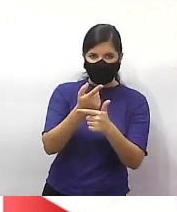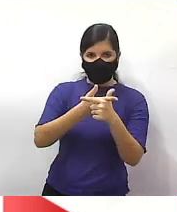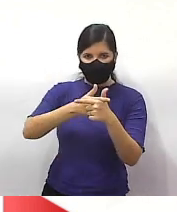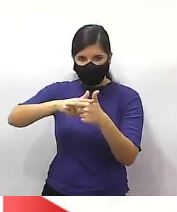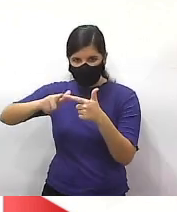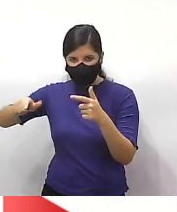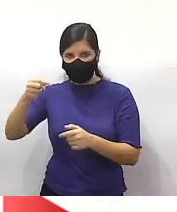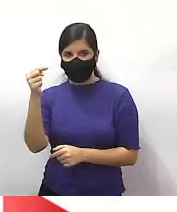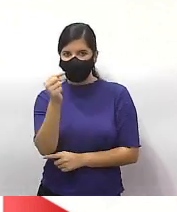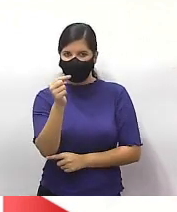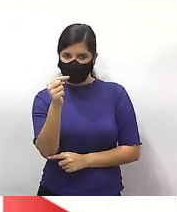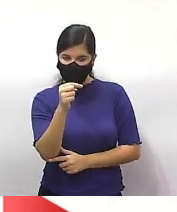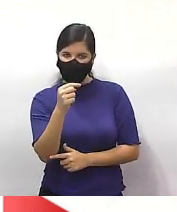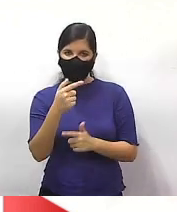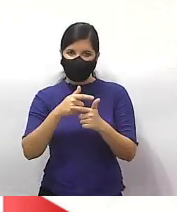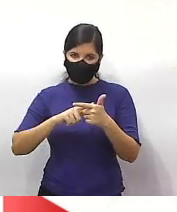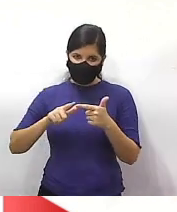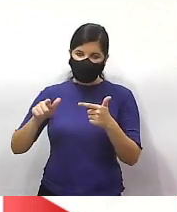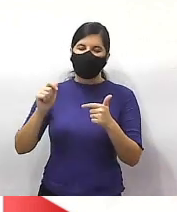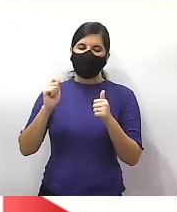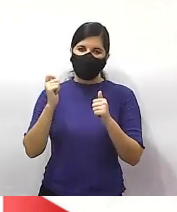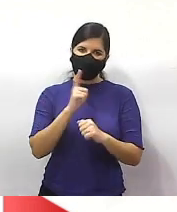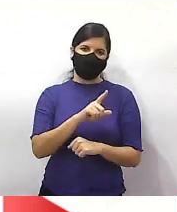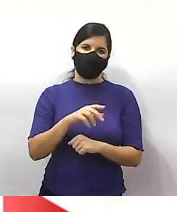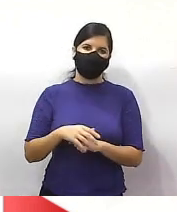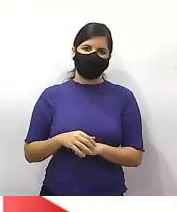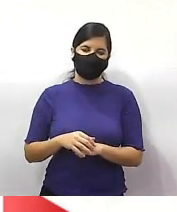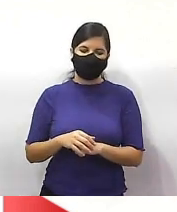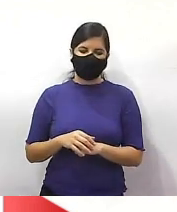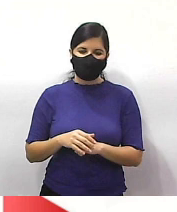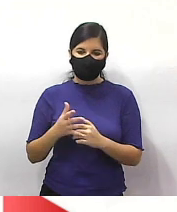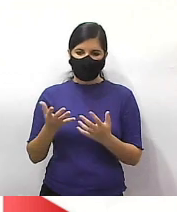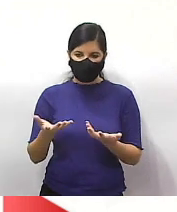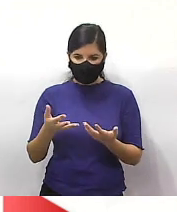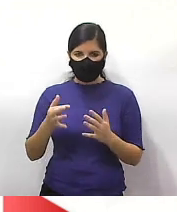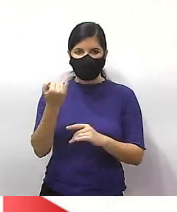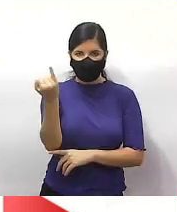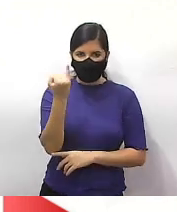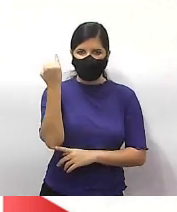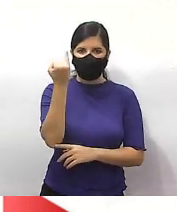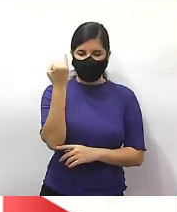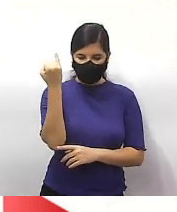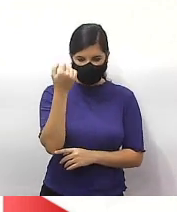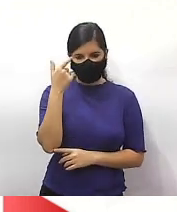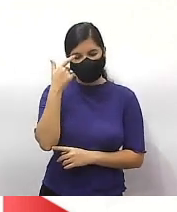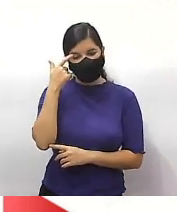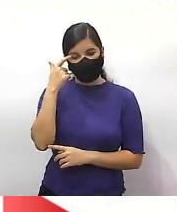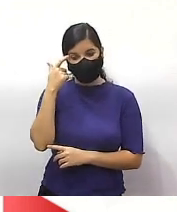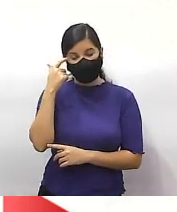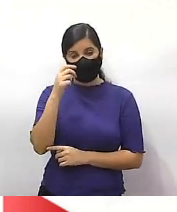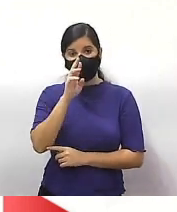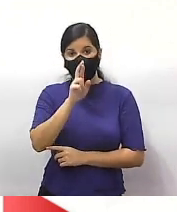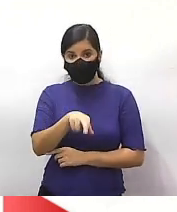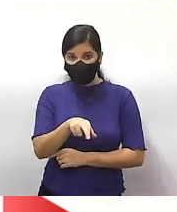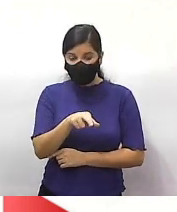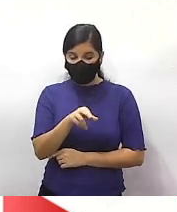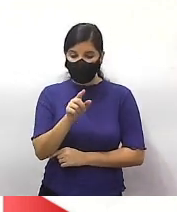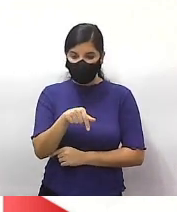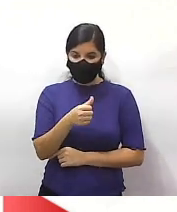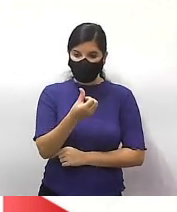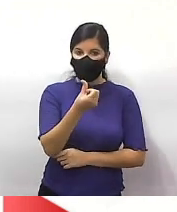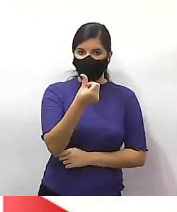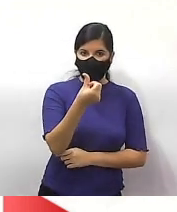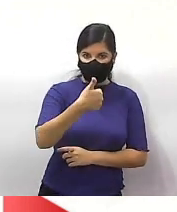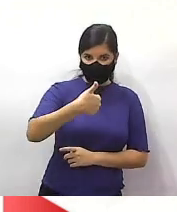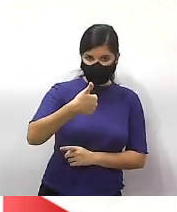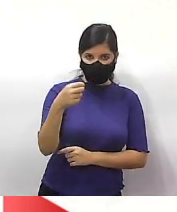dividendo menos divisor vezes o quociente. Se liga aí que isso é muito importante para vocês, tá bom? Então o resto seria